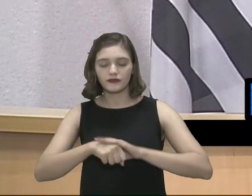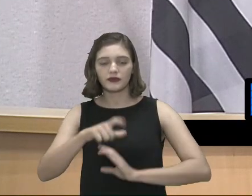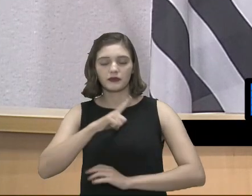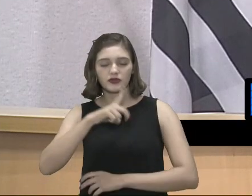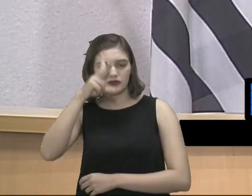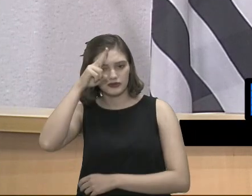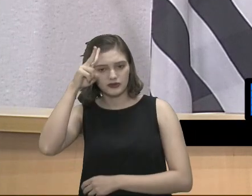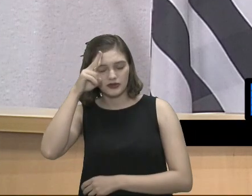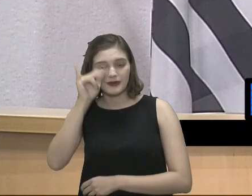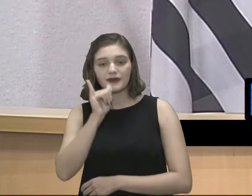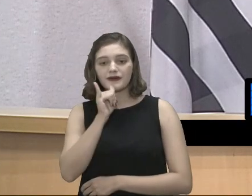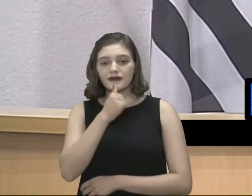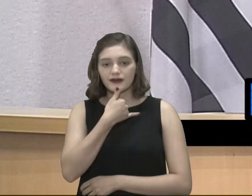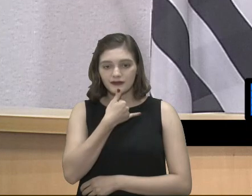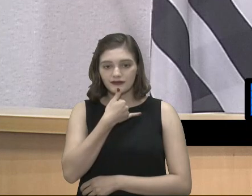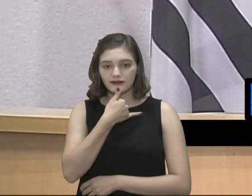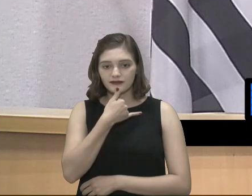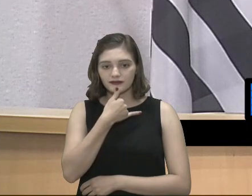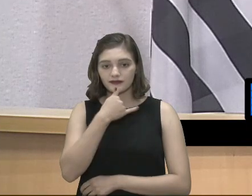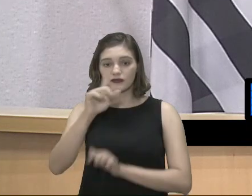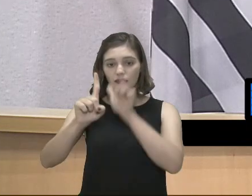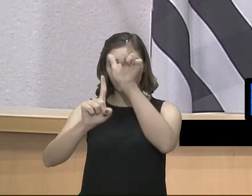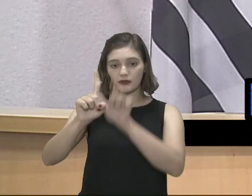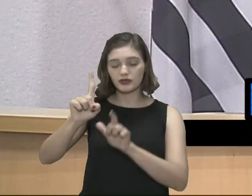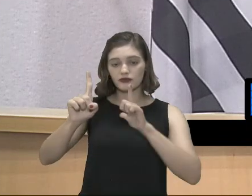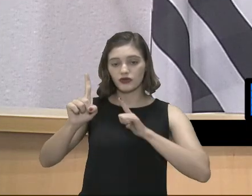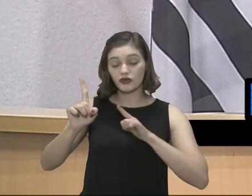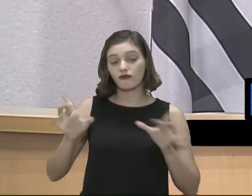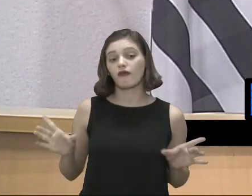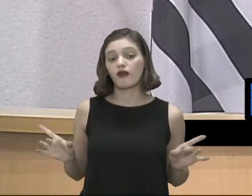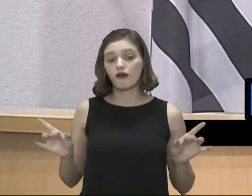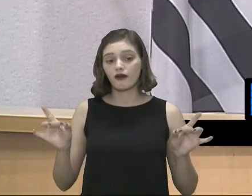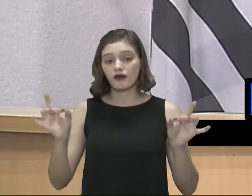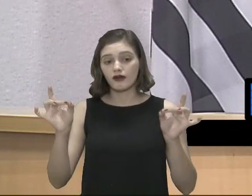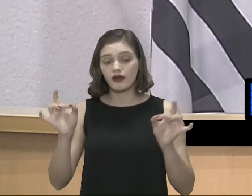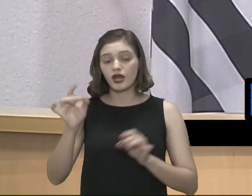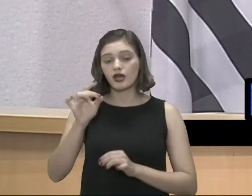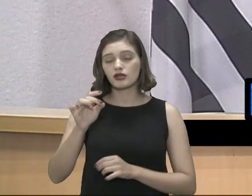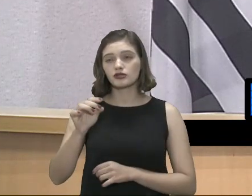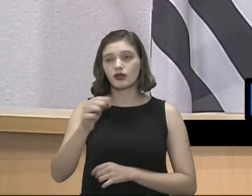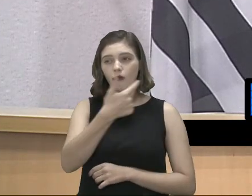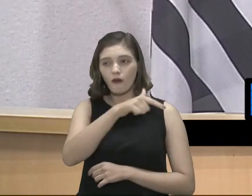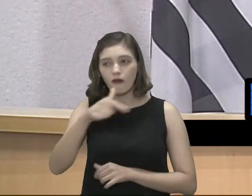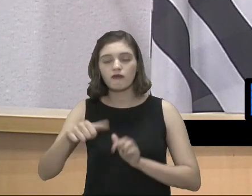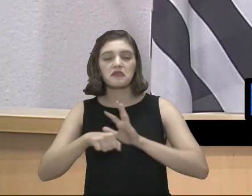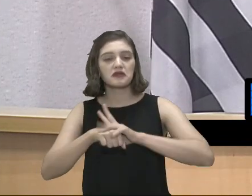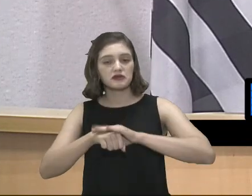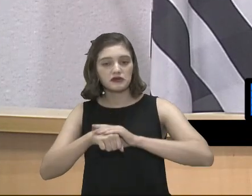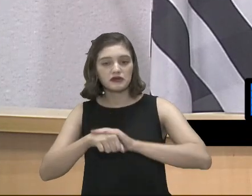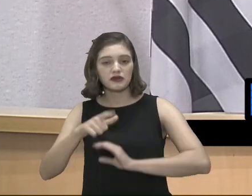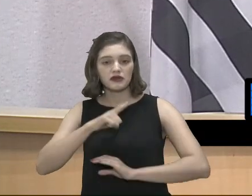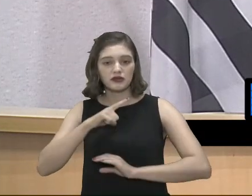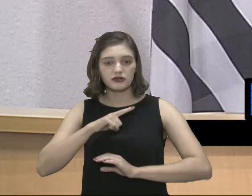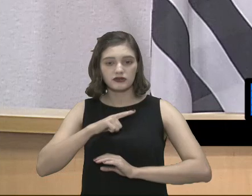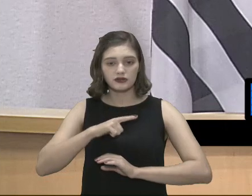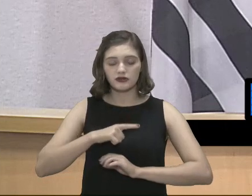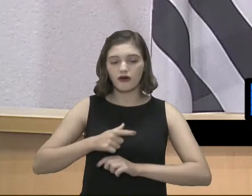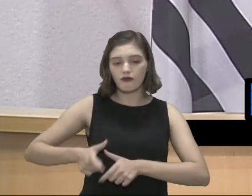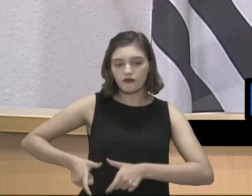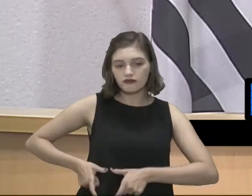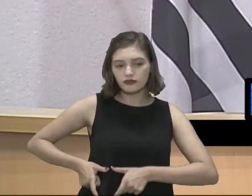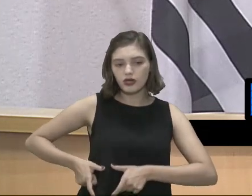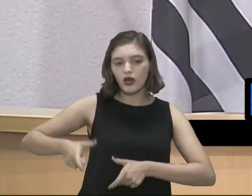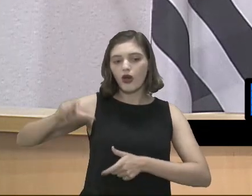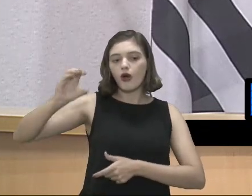triste. Que a pessoa estava com câncer, tinha mais outras doenças, e estava com aquela bolsinha que coloca